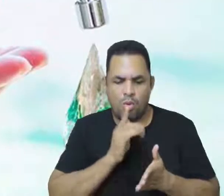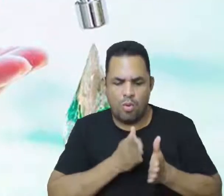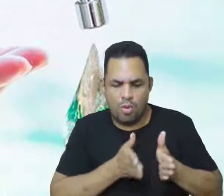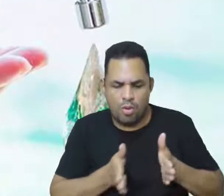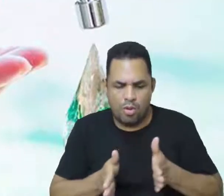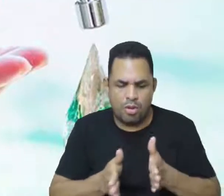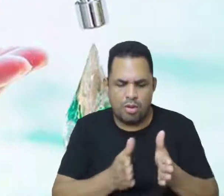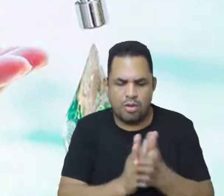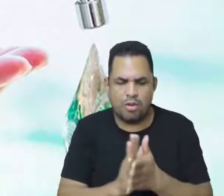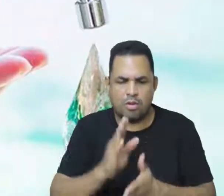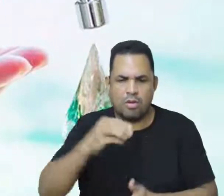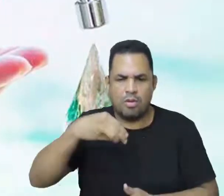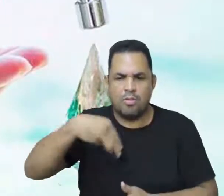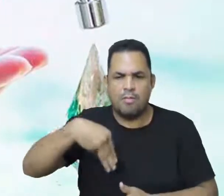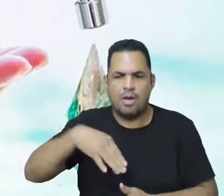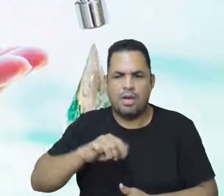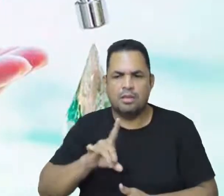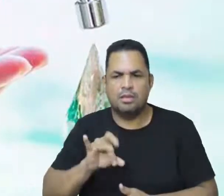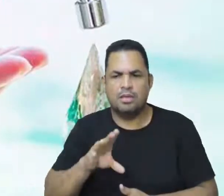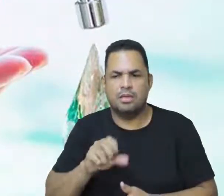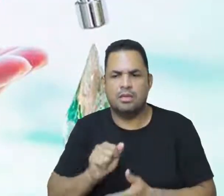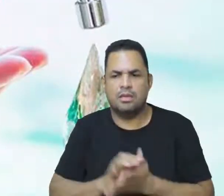pelo mercúrio com a exploração do ouro.